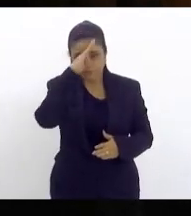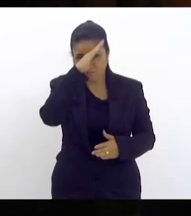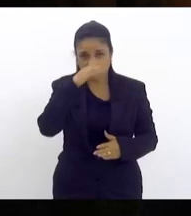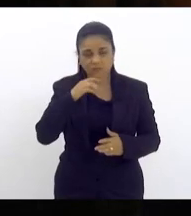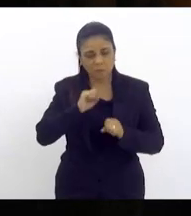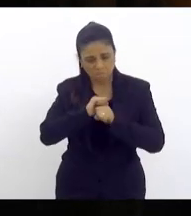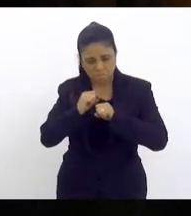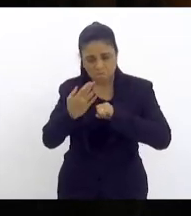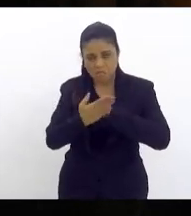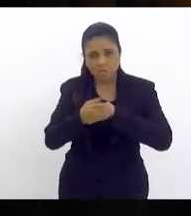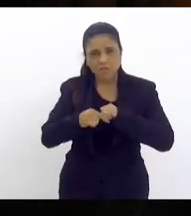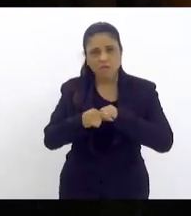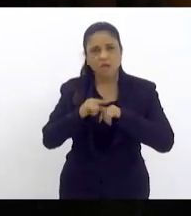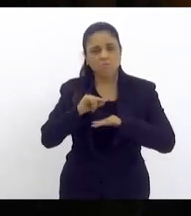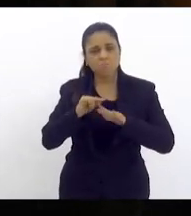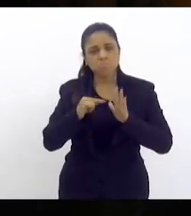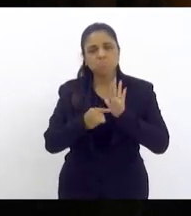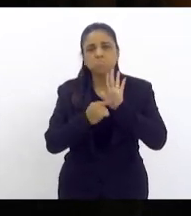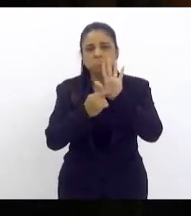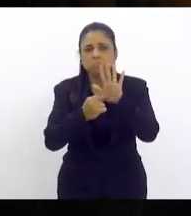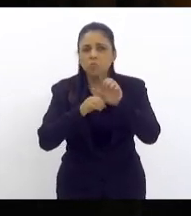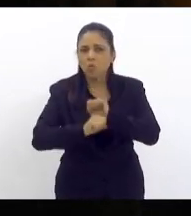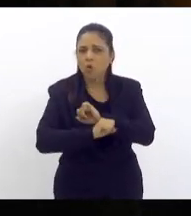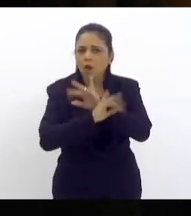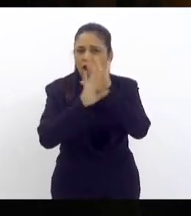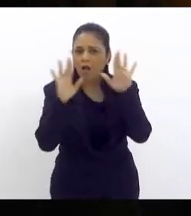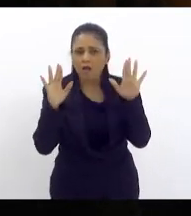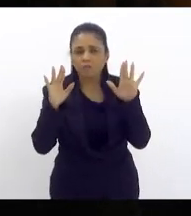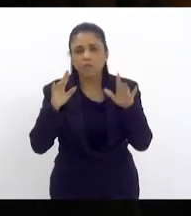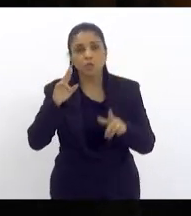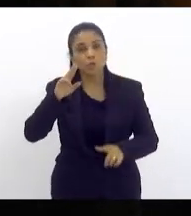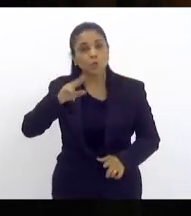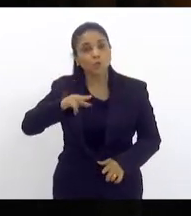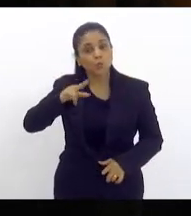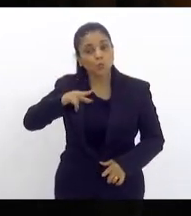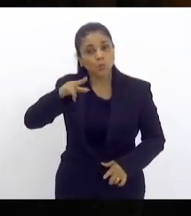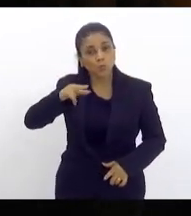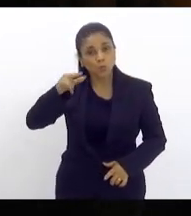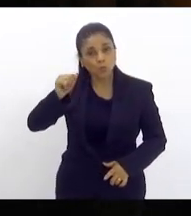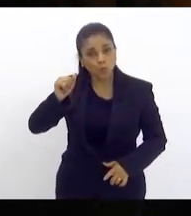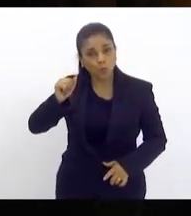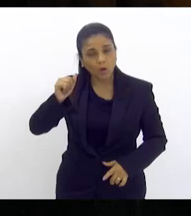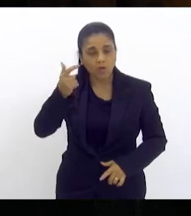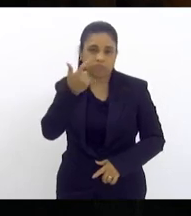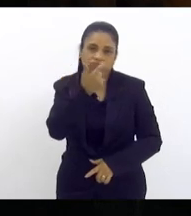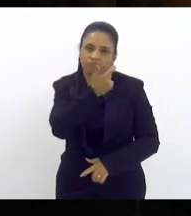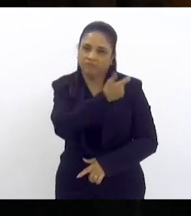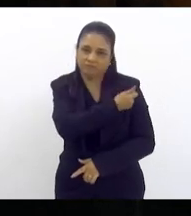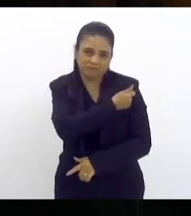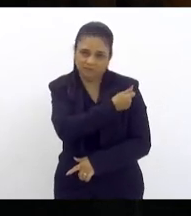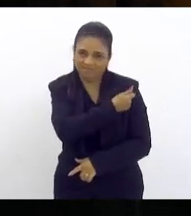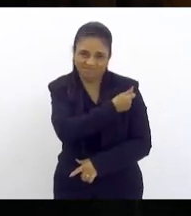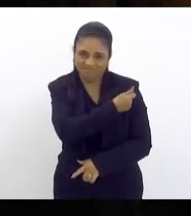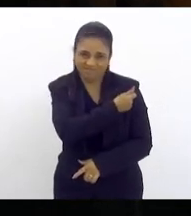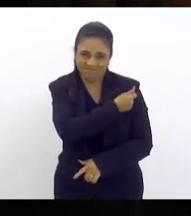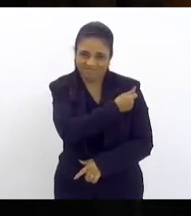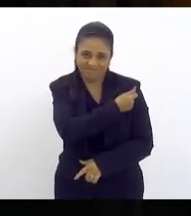deixou bem claro bem claro que ele nunca tomou a vacina